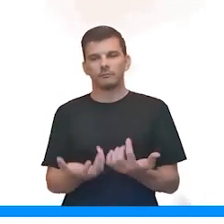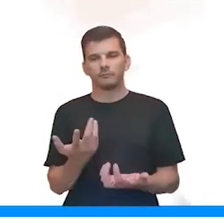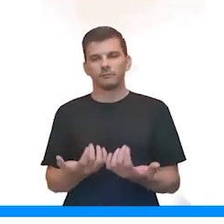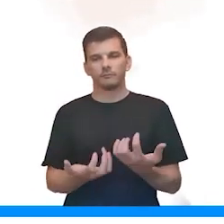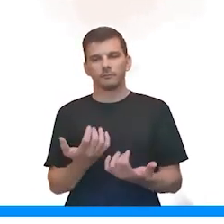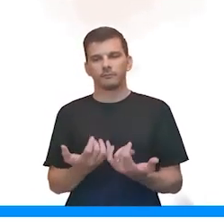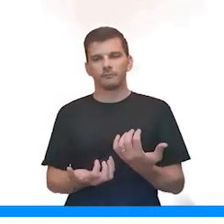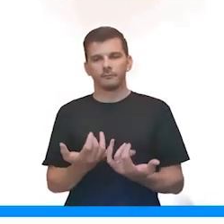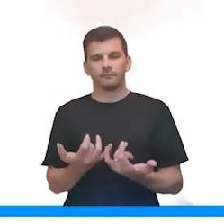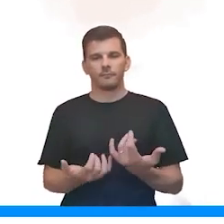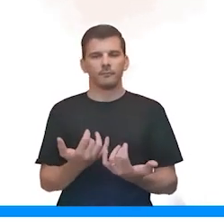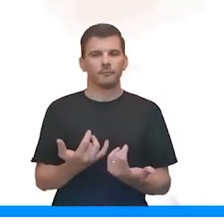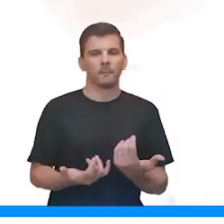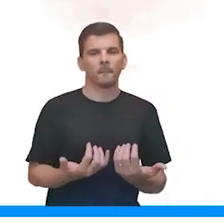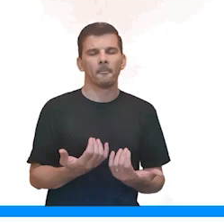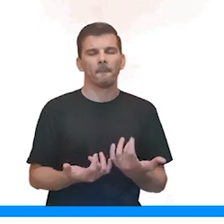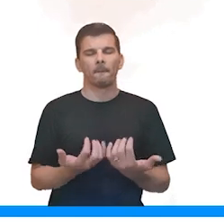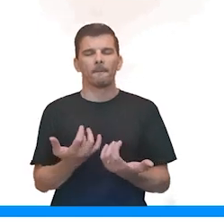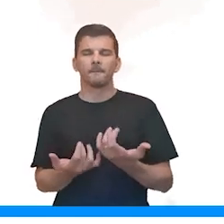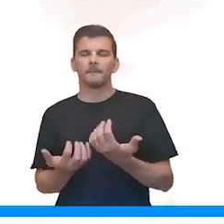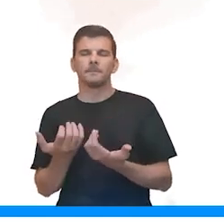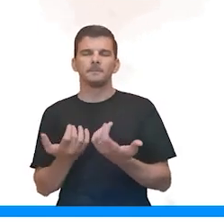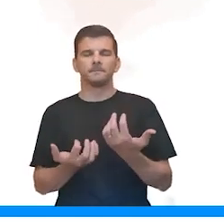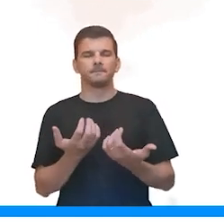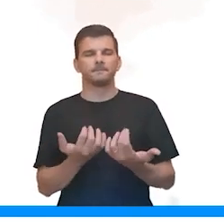rápido o processo.